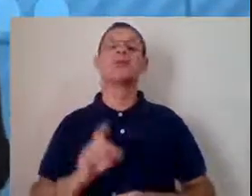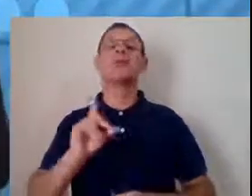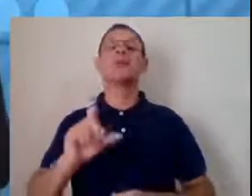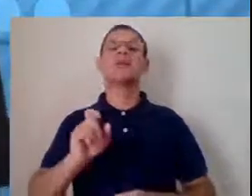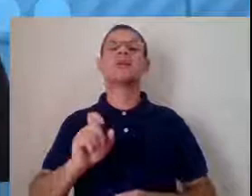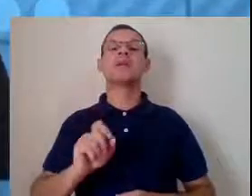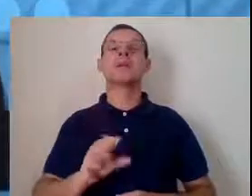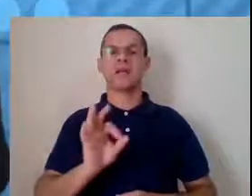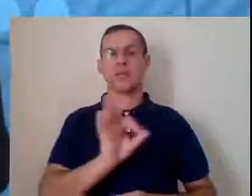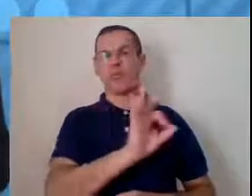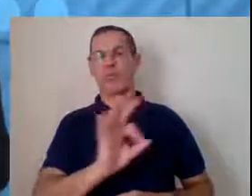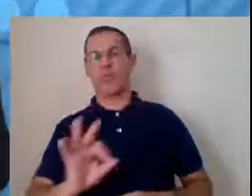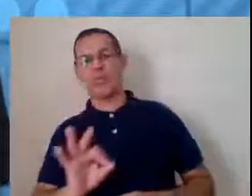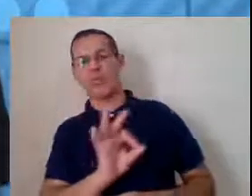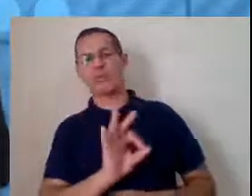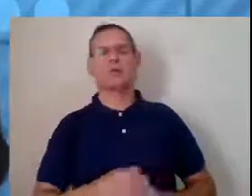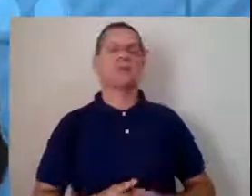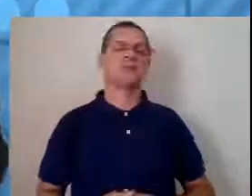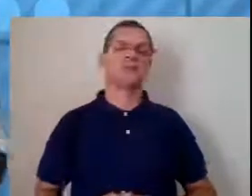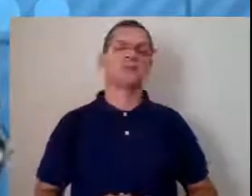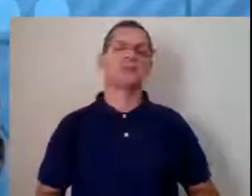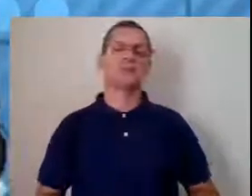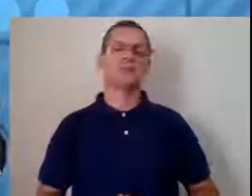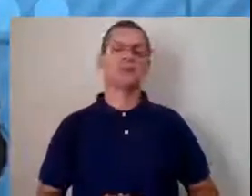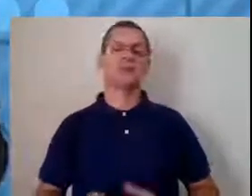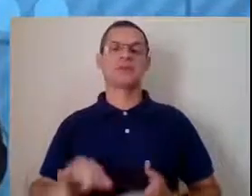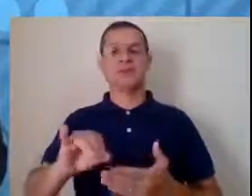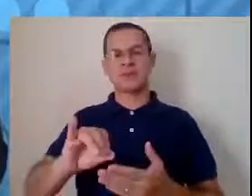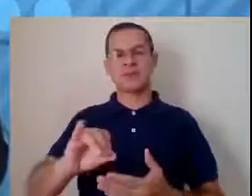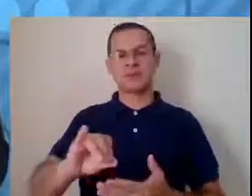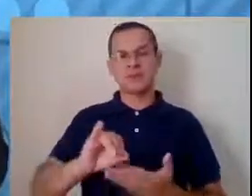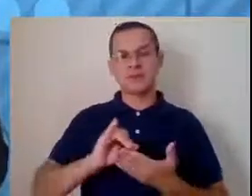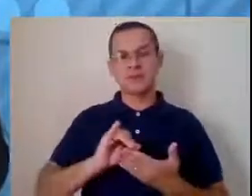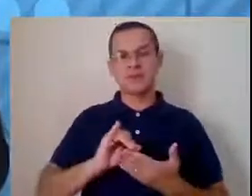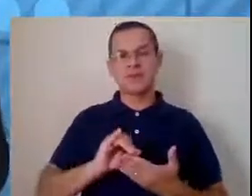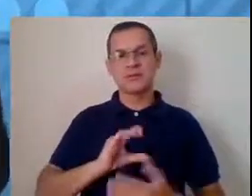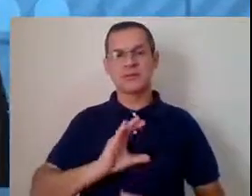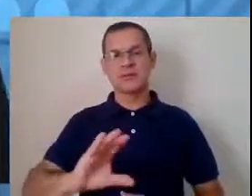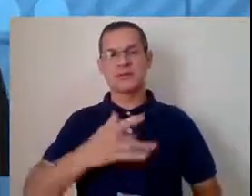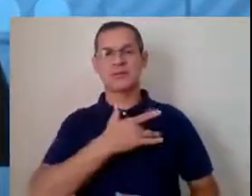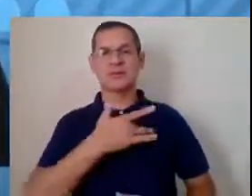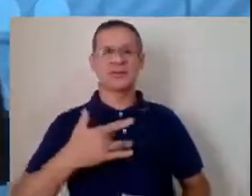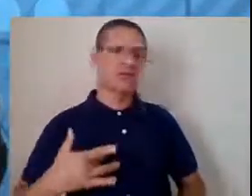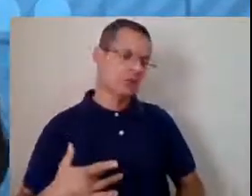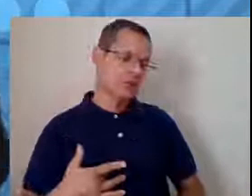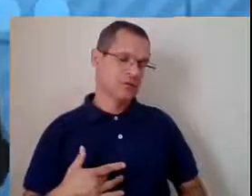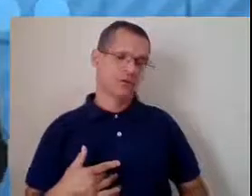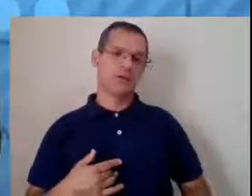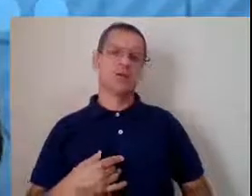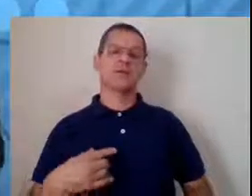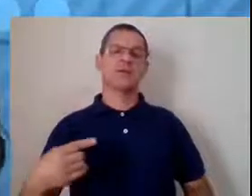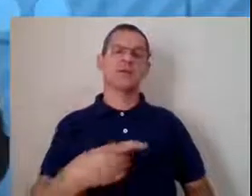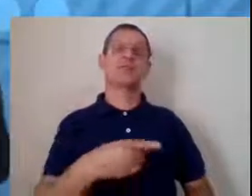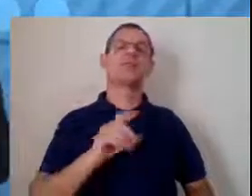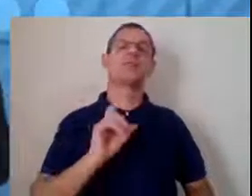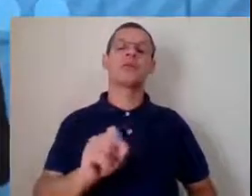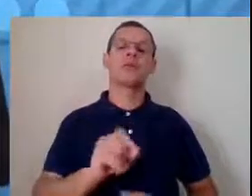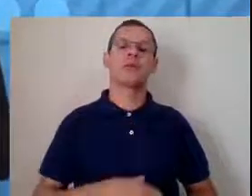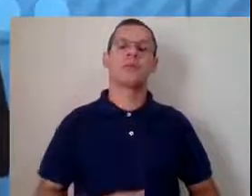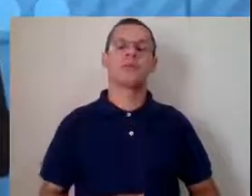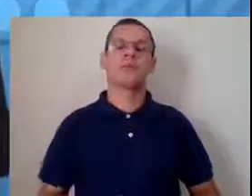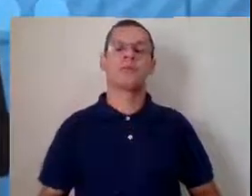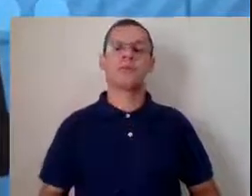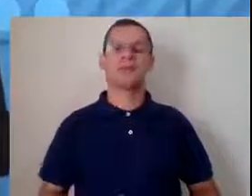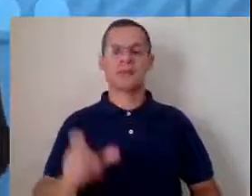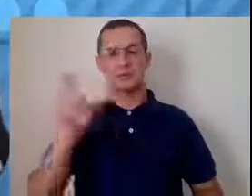a porcentagem de investimento que se faz na saúde e diminui-se o quê?